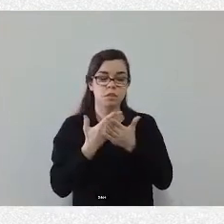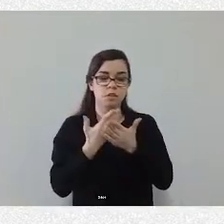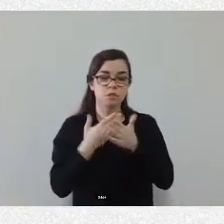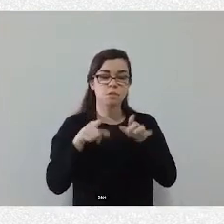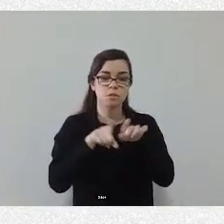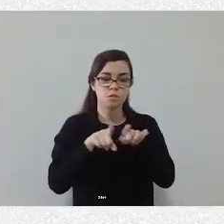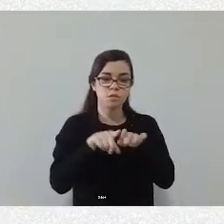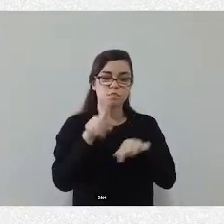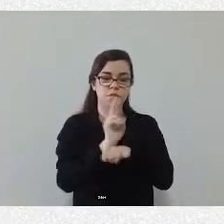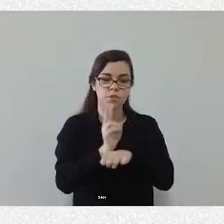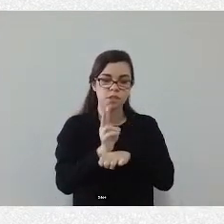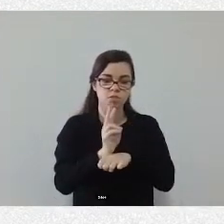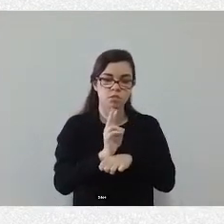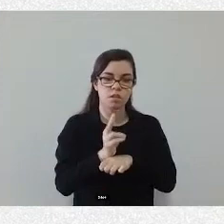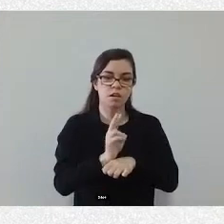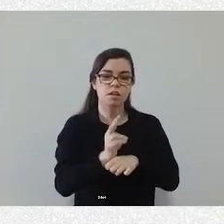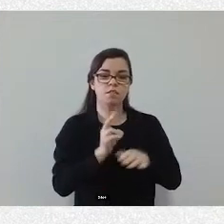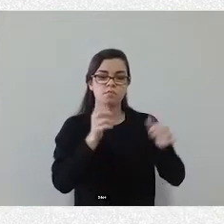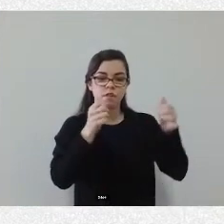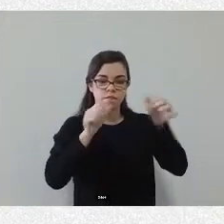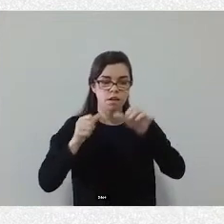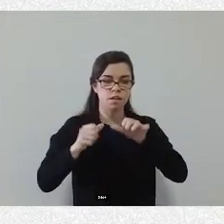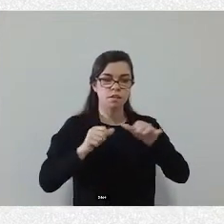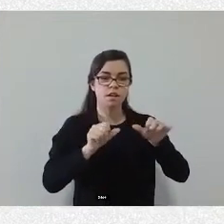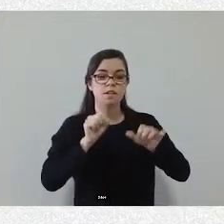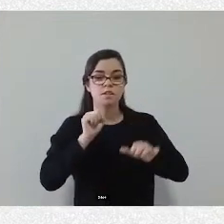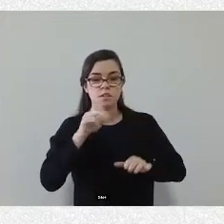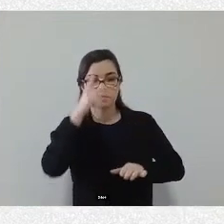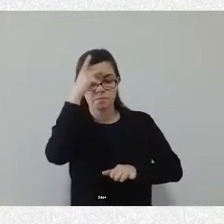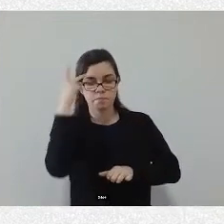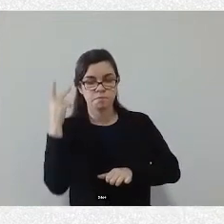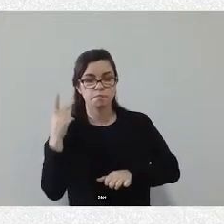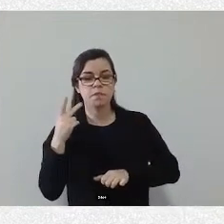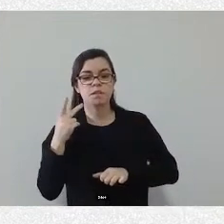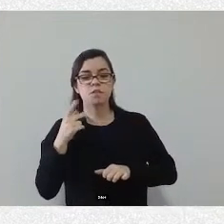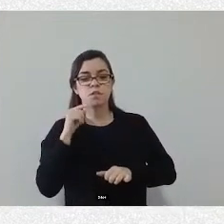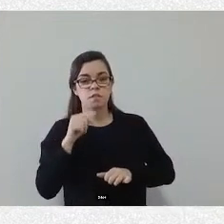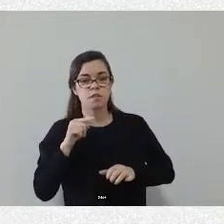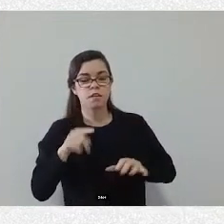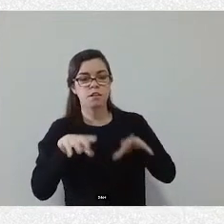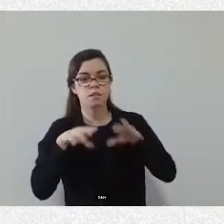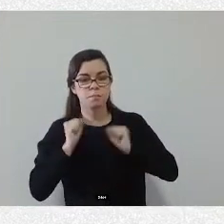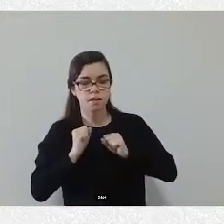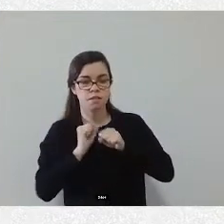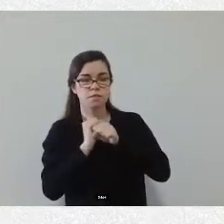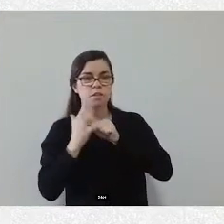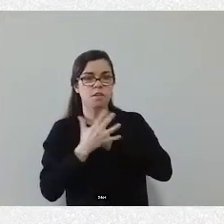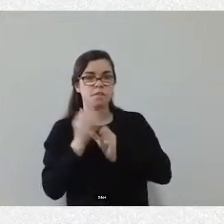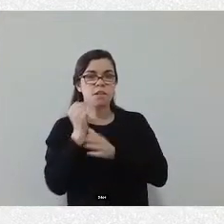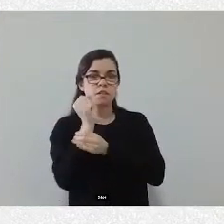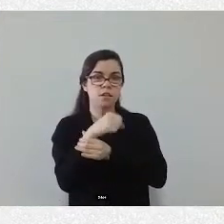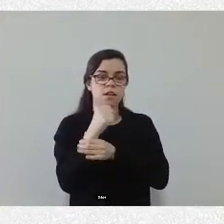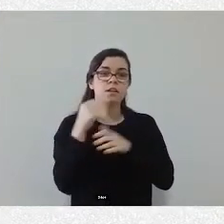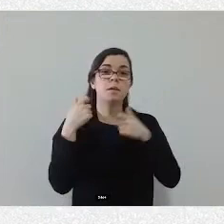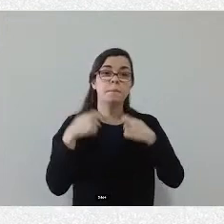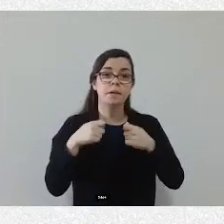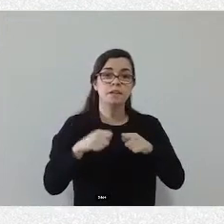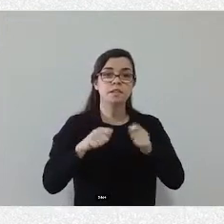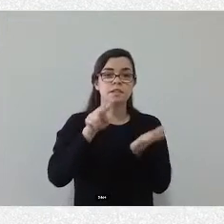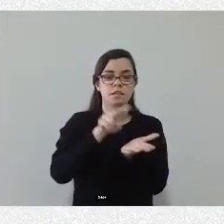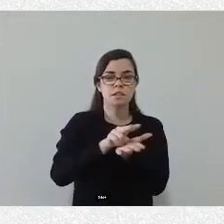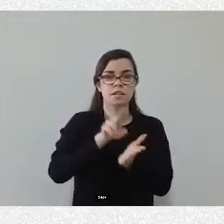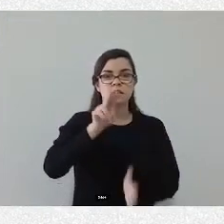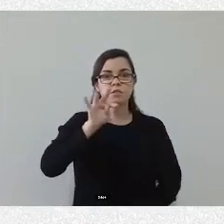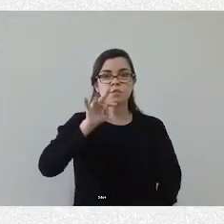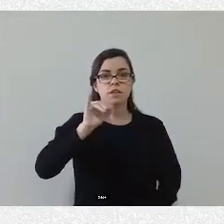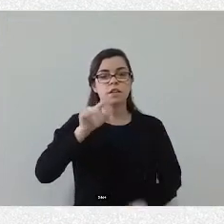a ocorrência aí de casos graves, com necessidade de internação em UTI, necessidade de ventilação mecânica. Daí a